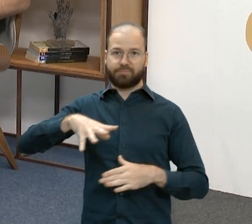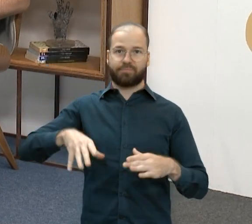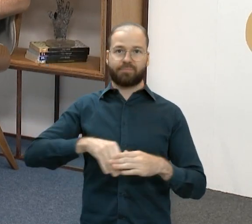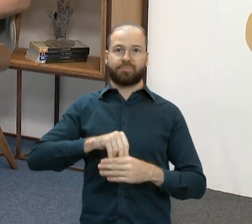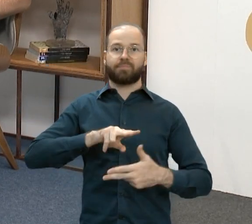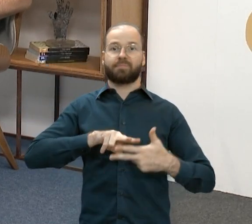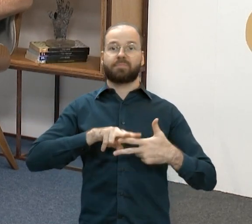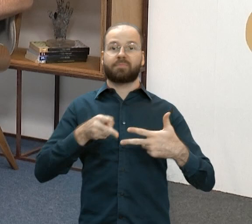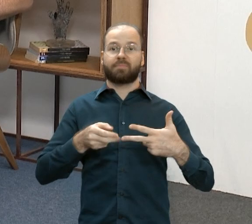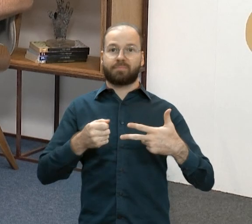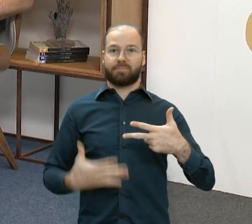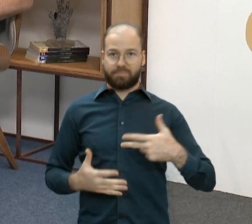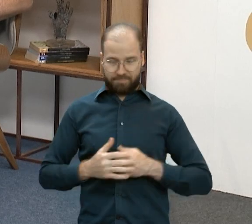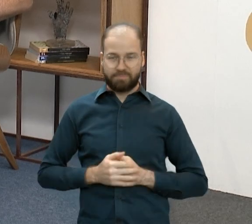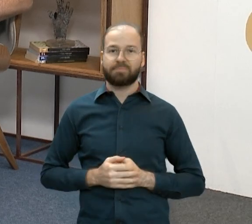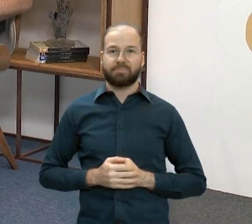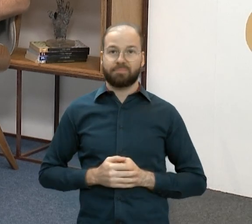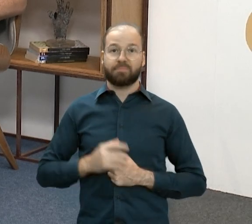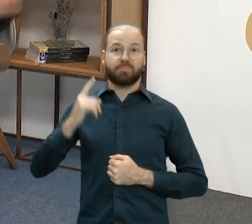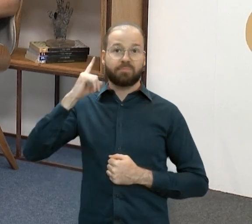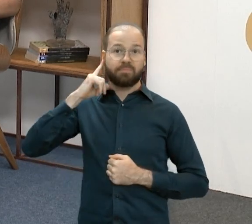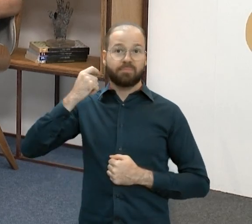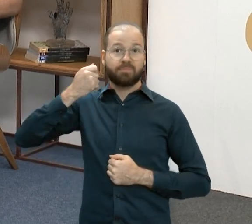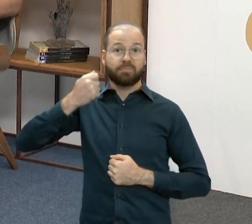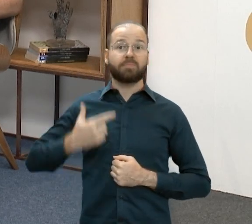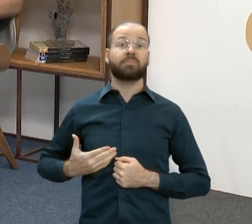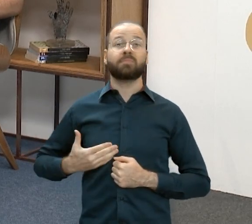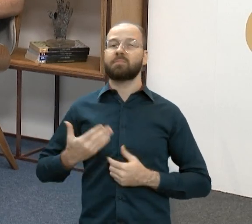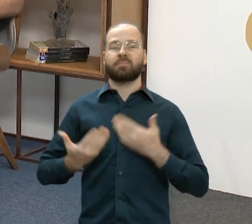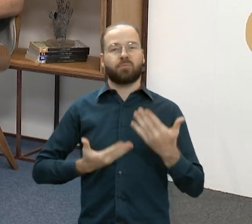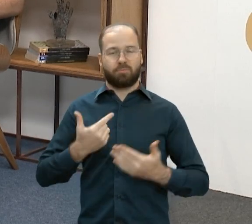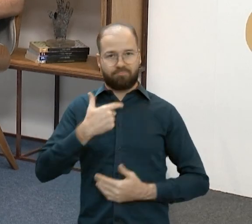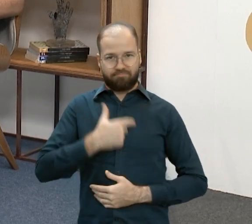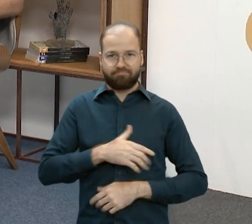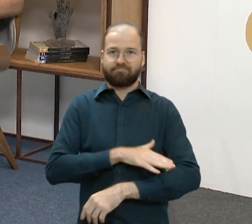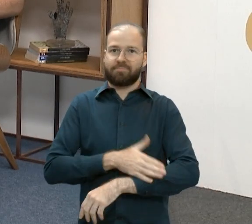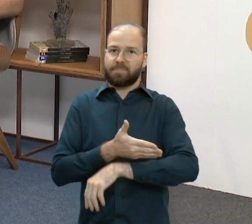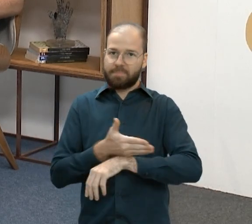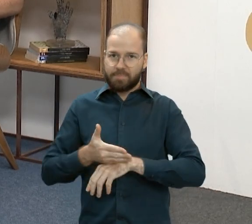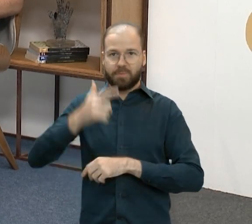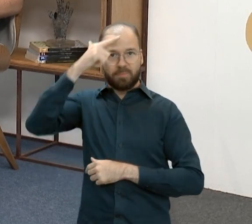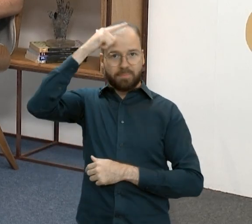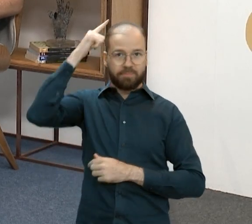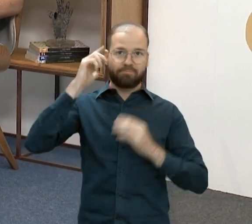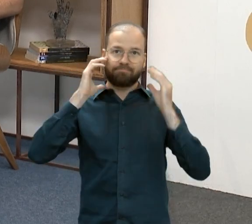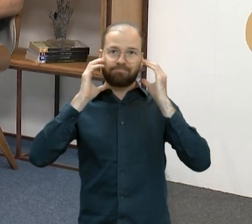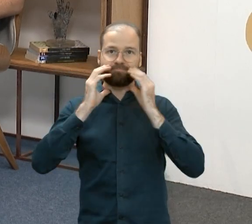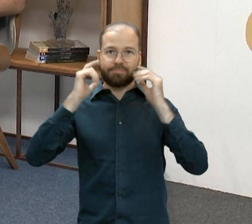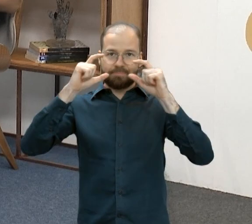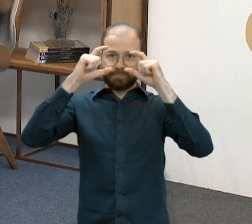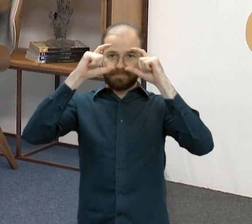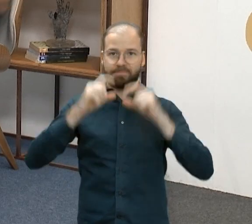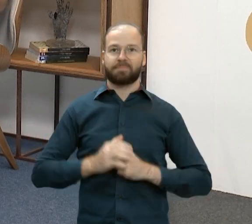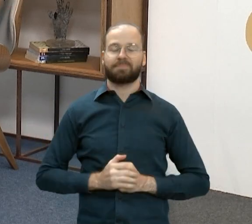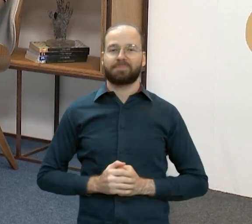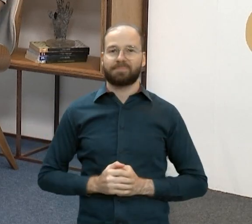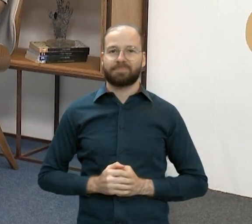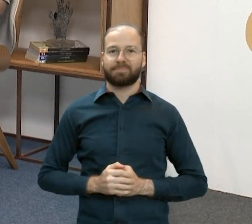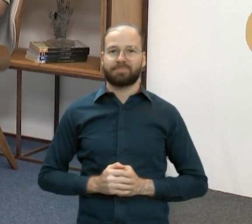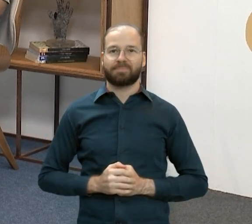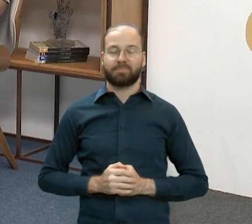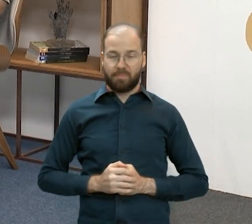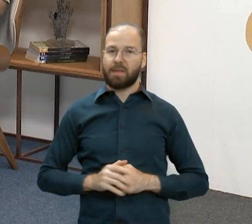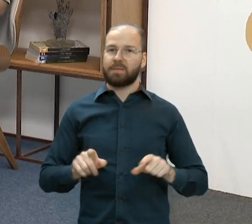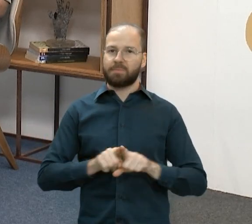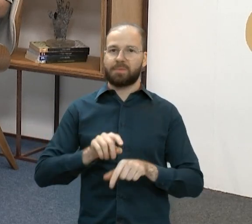do Labitave. Ele se descreve como um homem branco com olhos castanhos escuros, poucos cabelos e barba cheia. E eu quero te lembrar também de